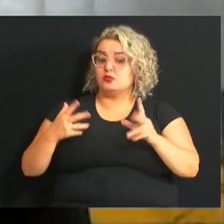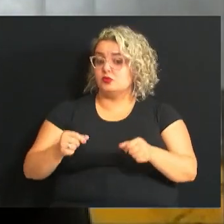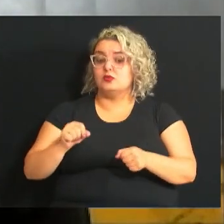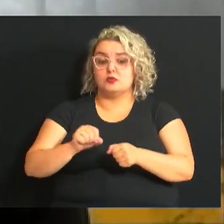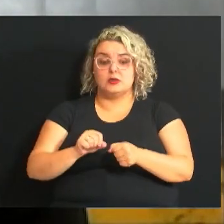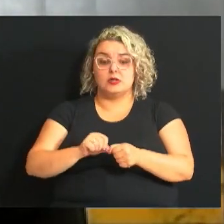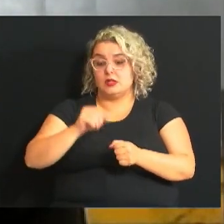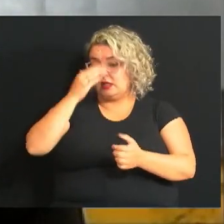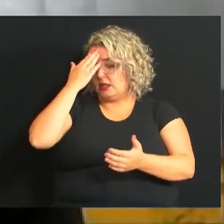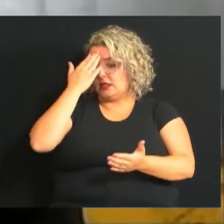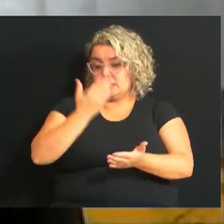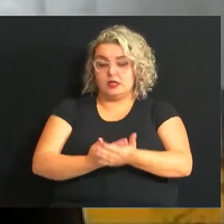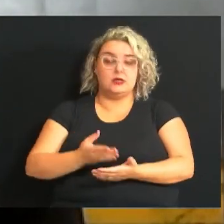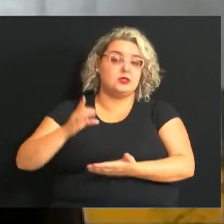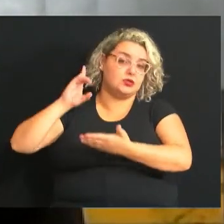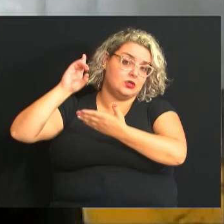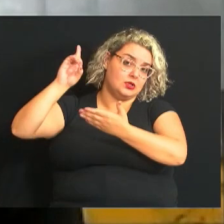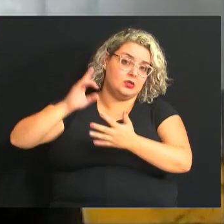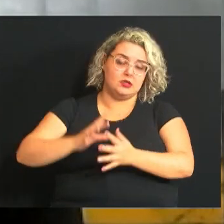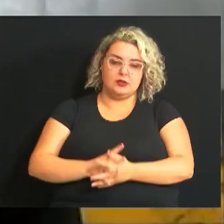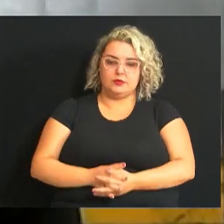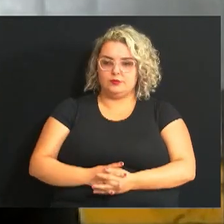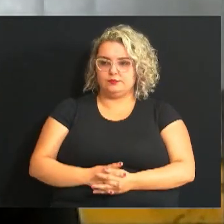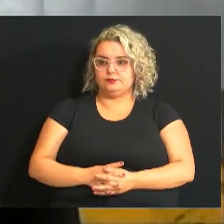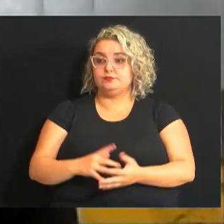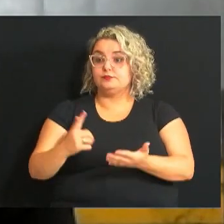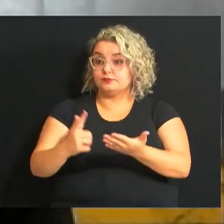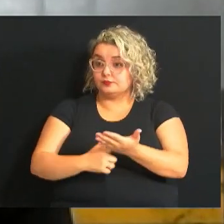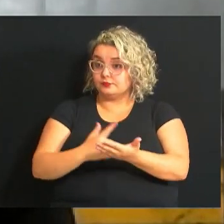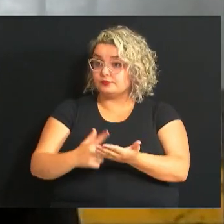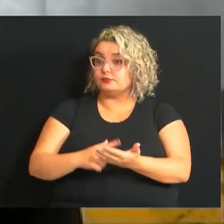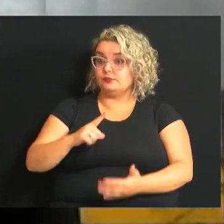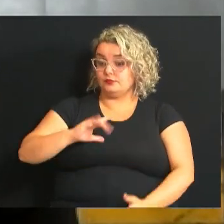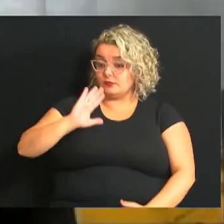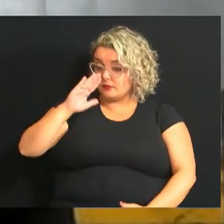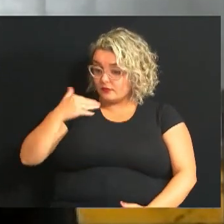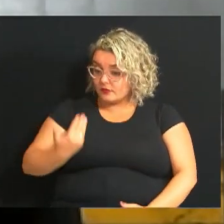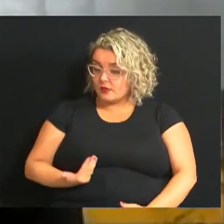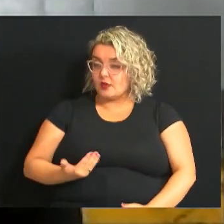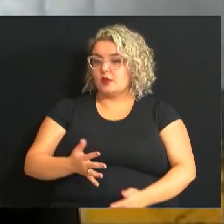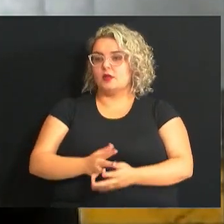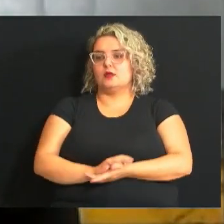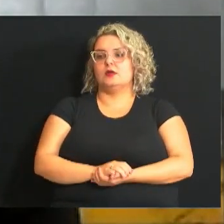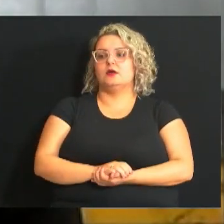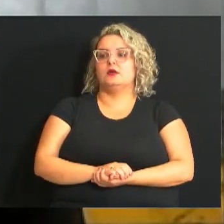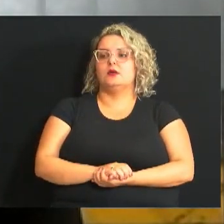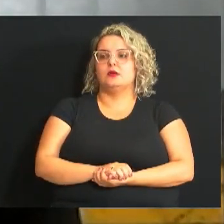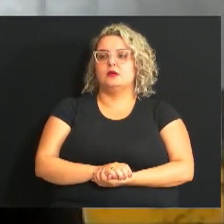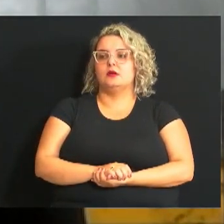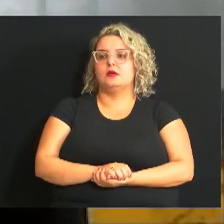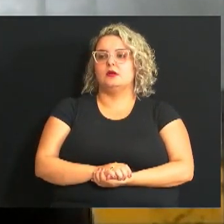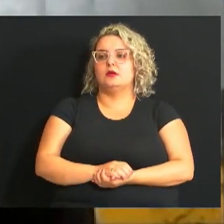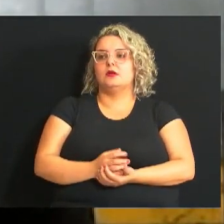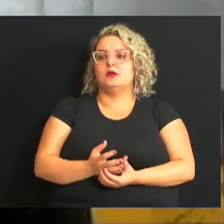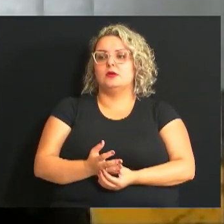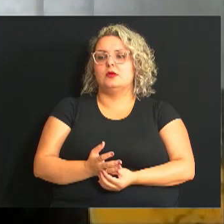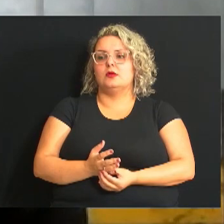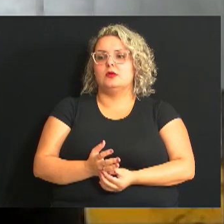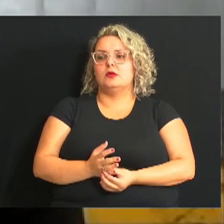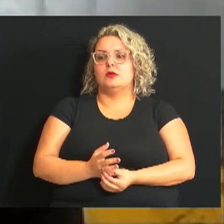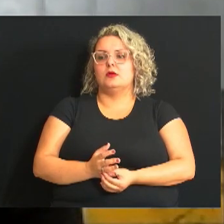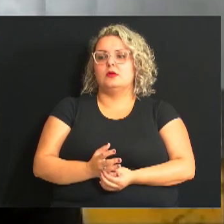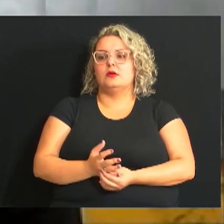Deus. Esse livro eu tive a honra também da grande lenda aí do Brasil, maior atleta